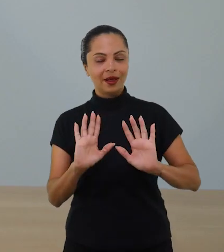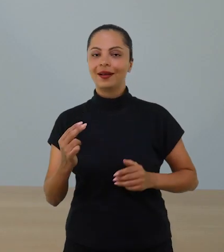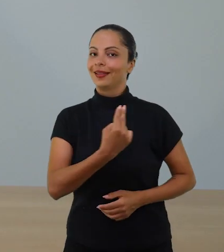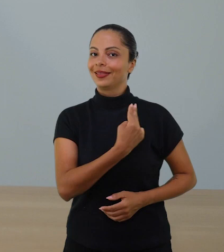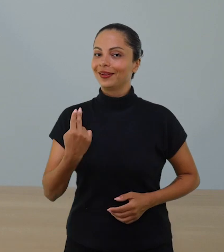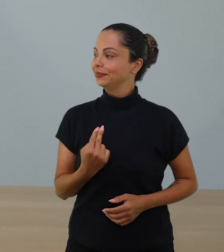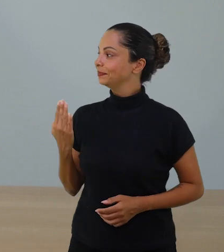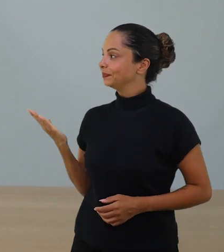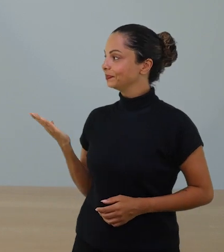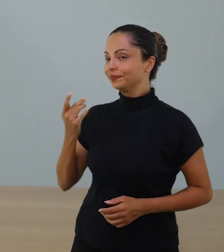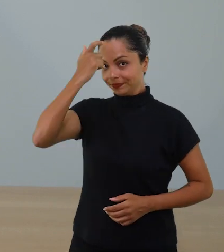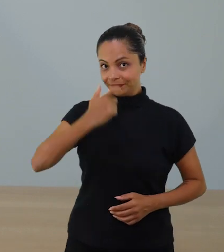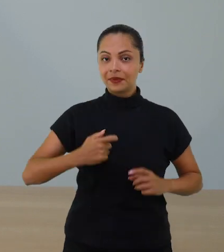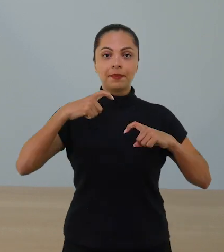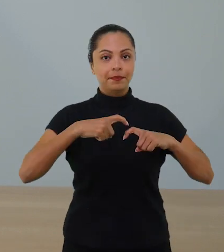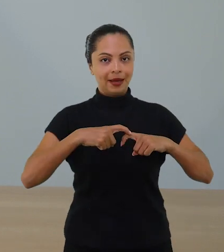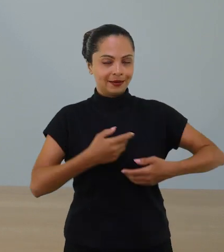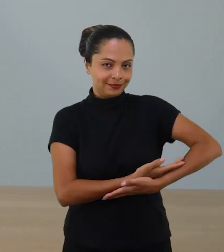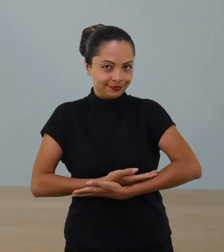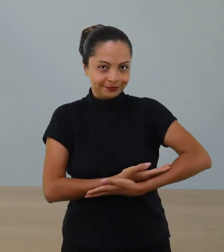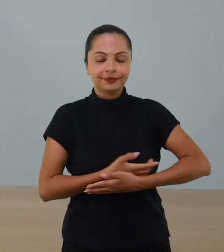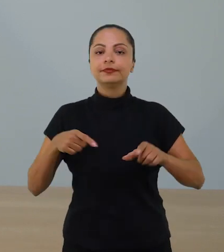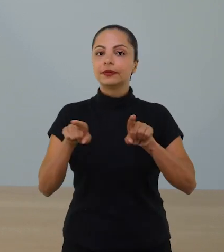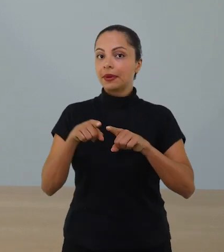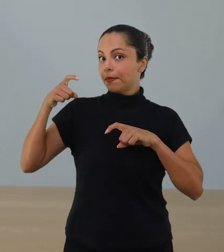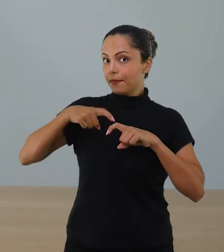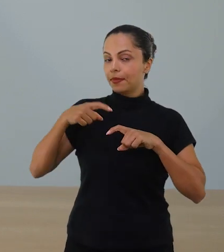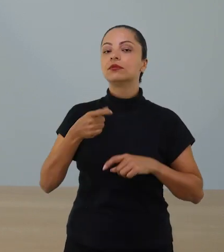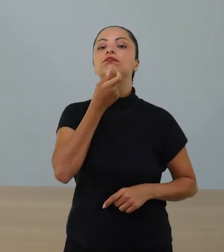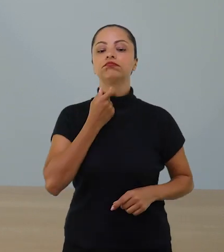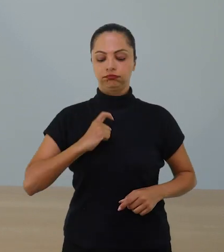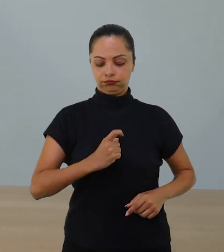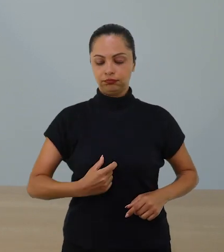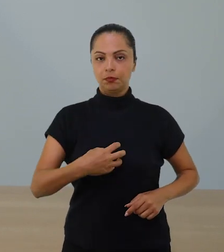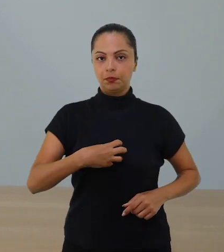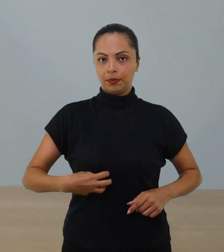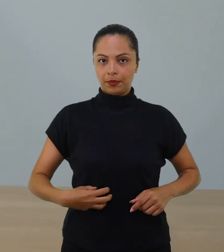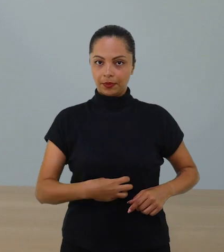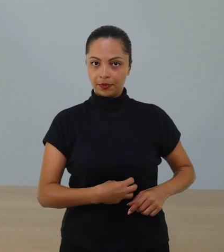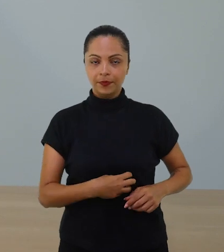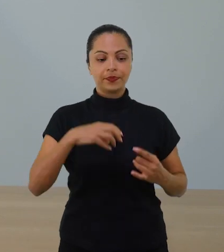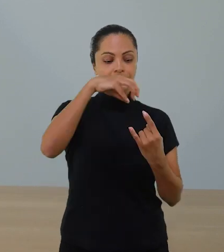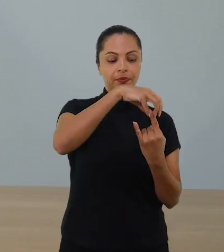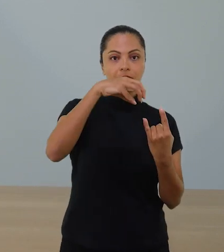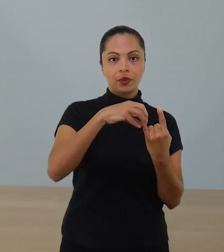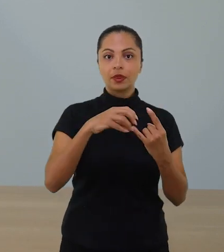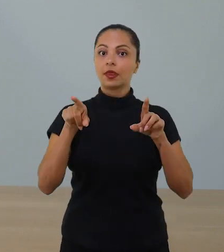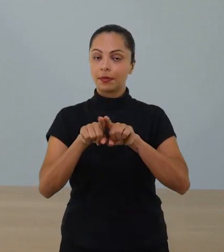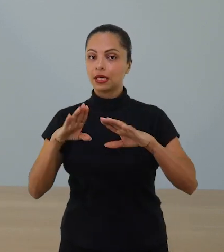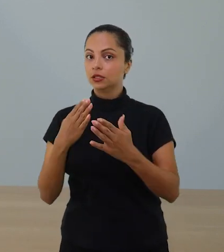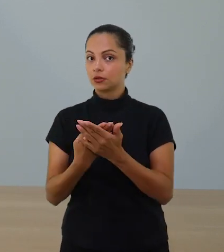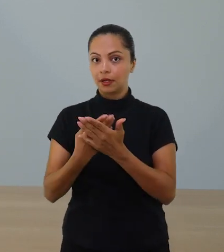Olá, eu sou a doutora Marcela Duarte de Silos, sou pediatra, gastroenterologista do Centro de Referência de Fibrose Cística da